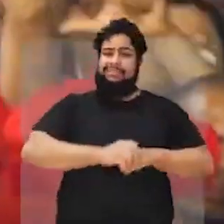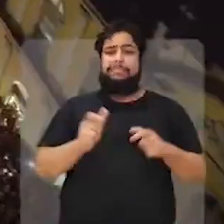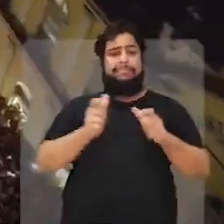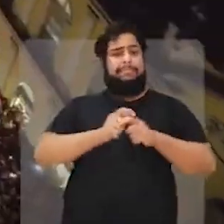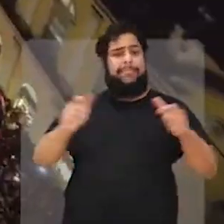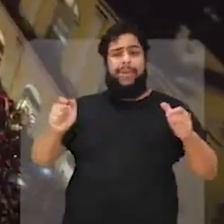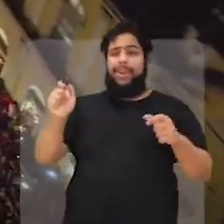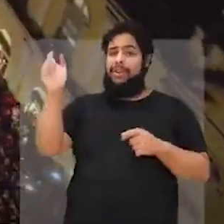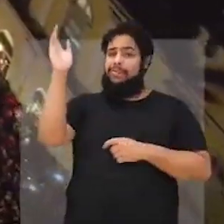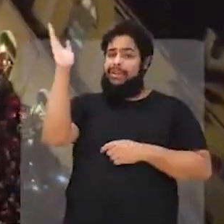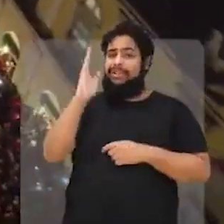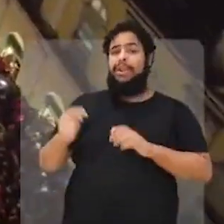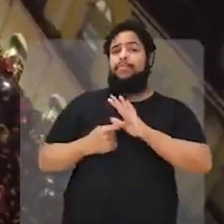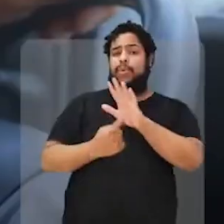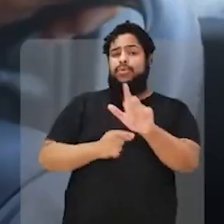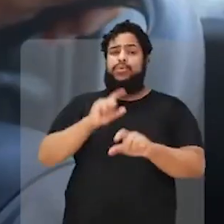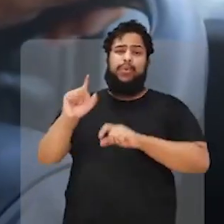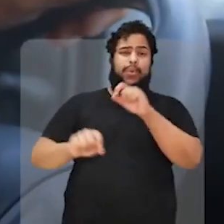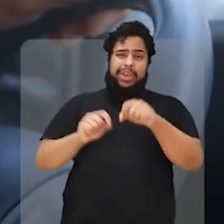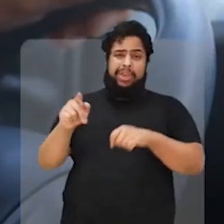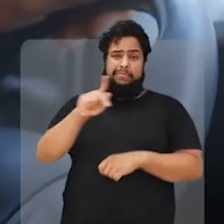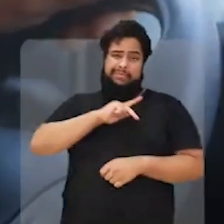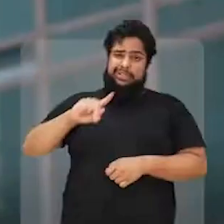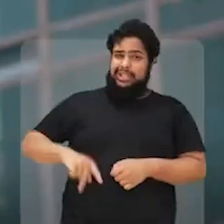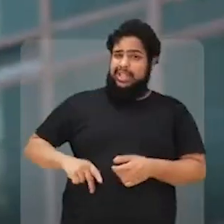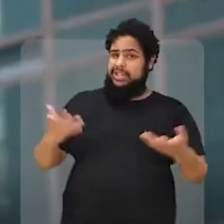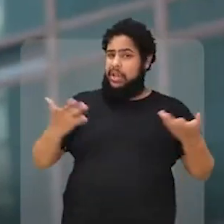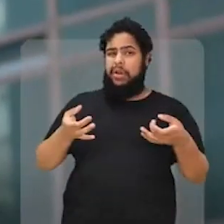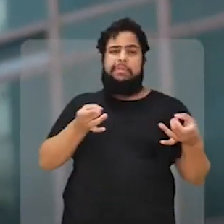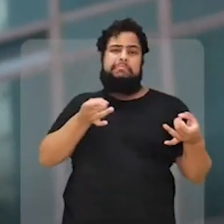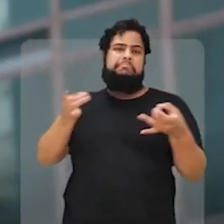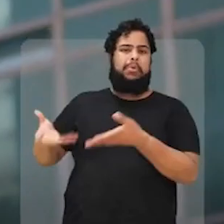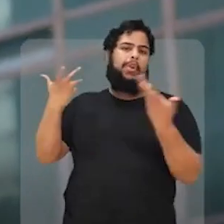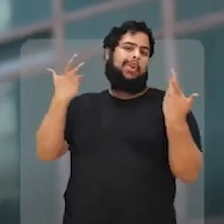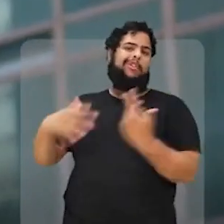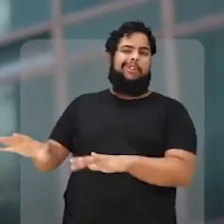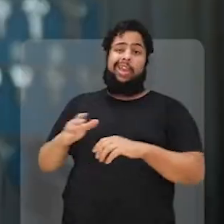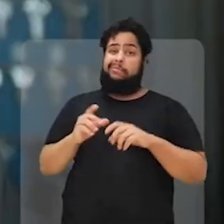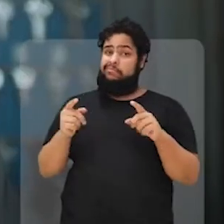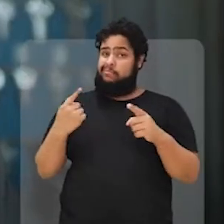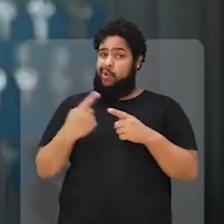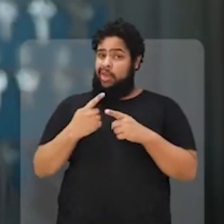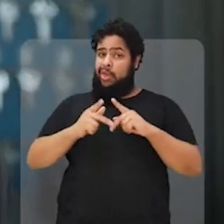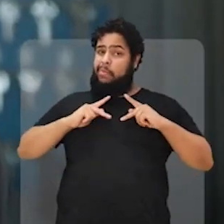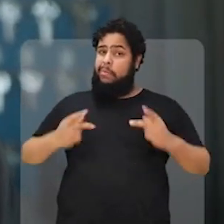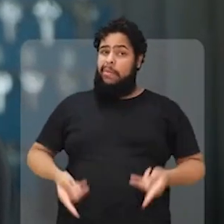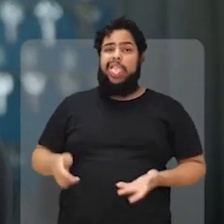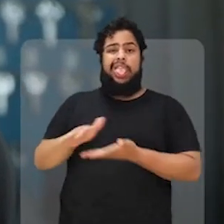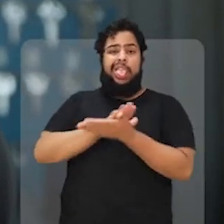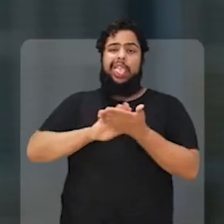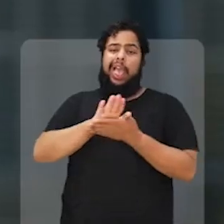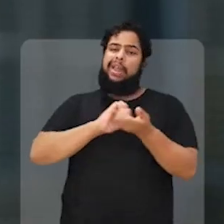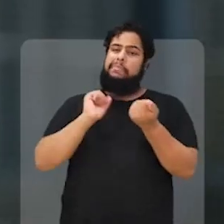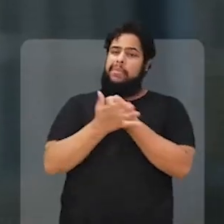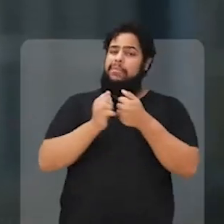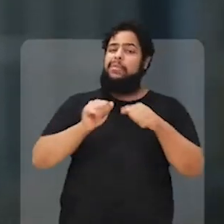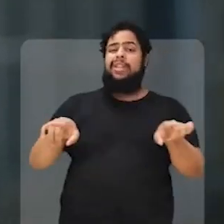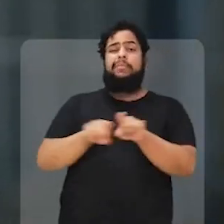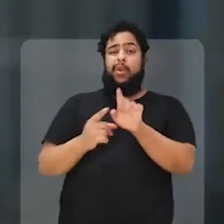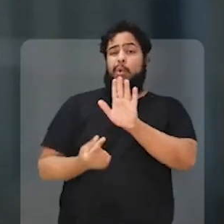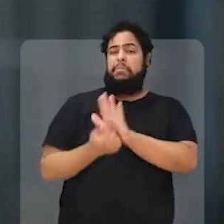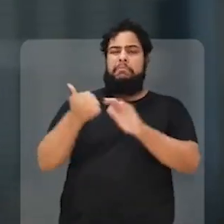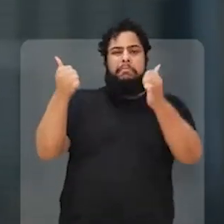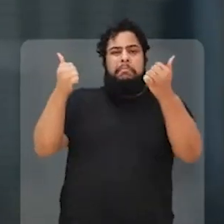A grande maioria dos brasileiros mostrou que não aceita mais o presidente que está aí. Desumano na pandemia, um desastre